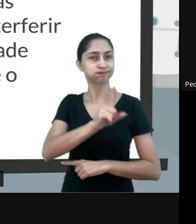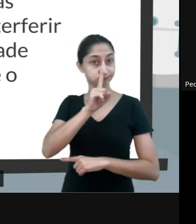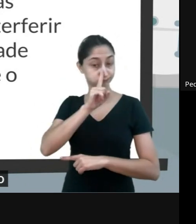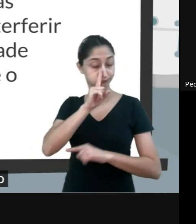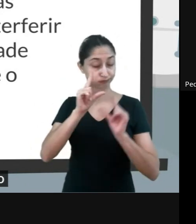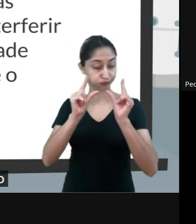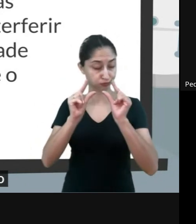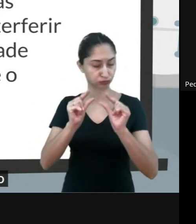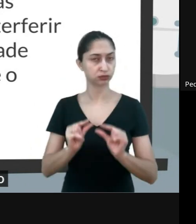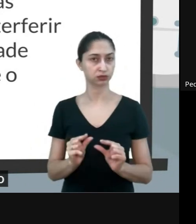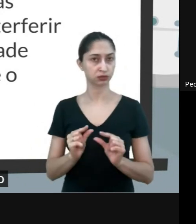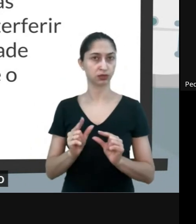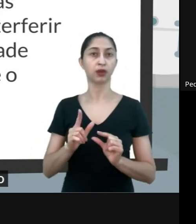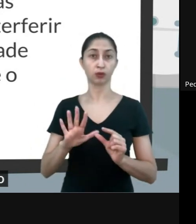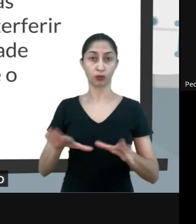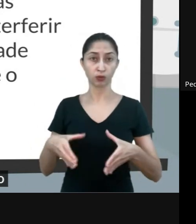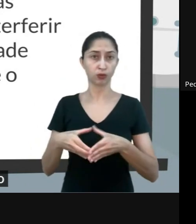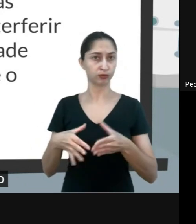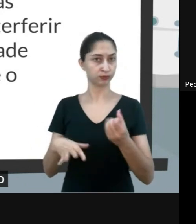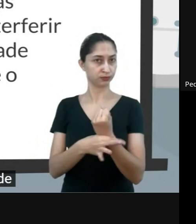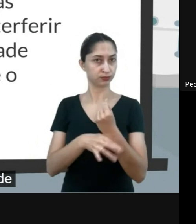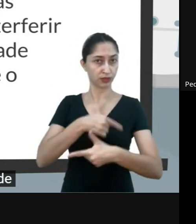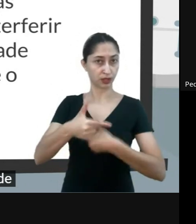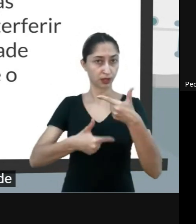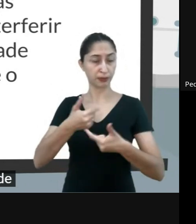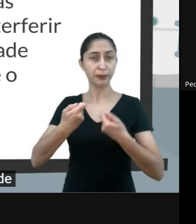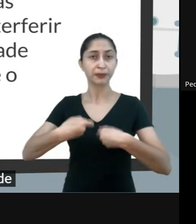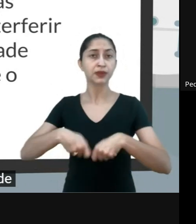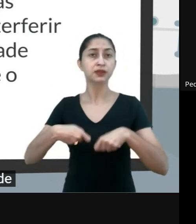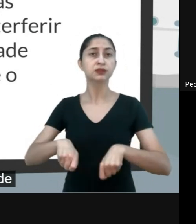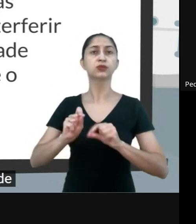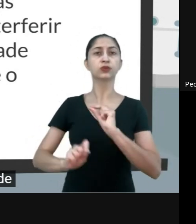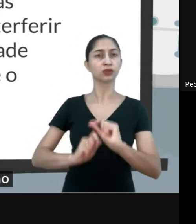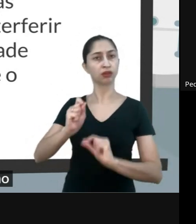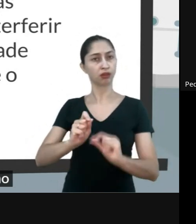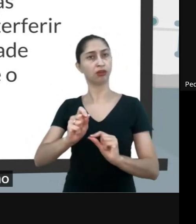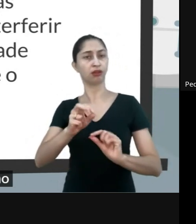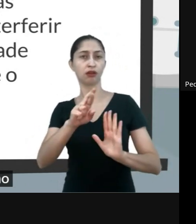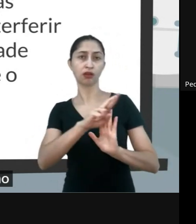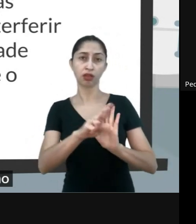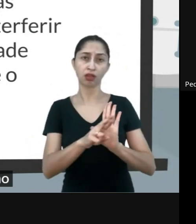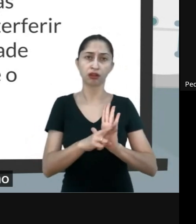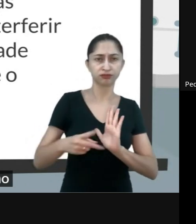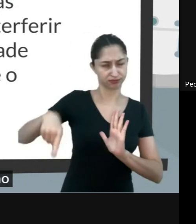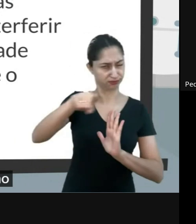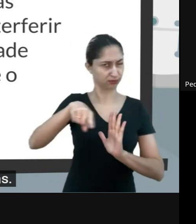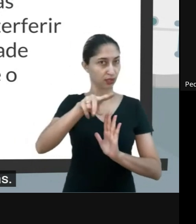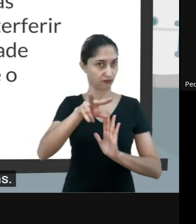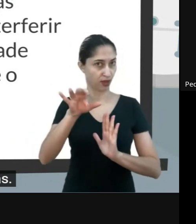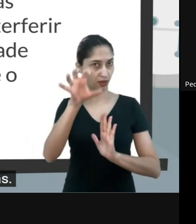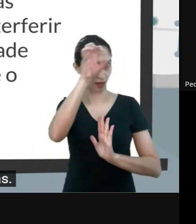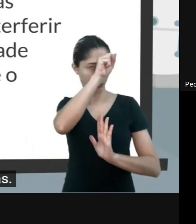inerente, a equipe de segurança do trabalho deve definir vários procedimentos de segurança que você vai aprender no